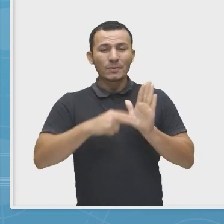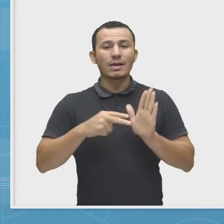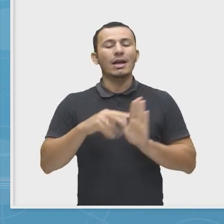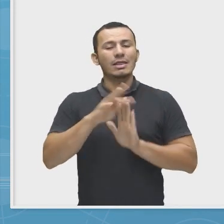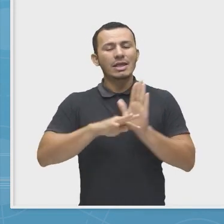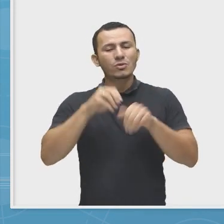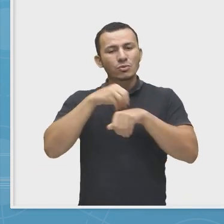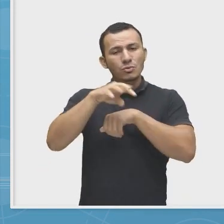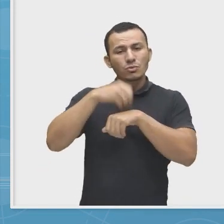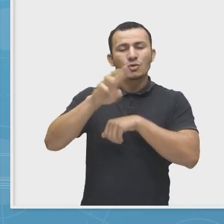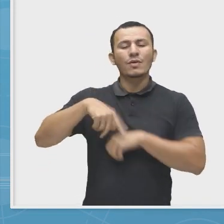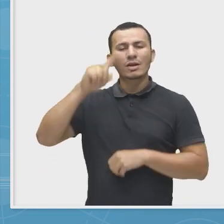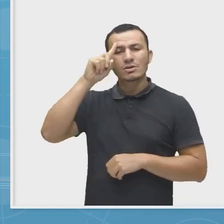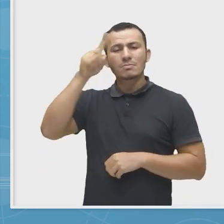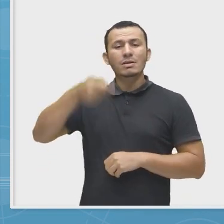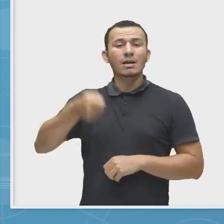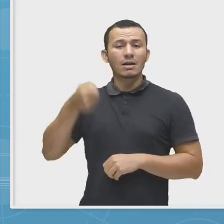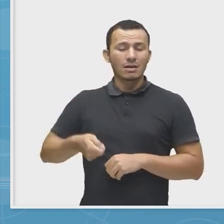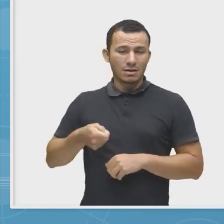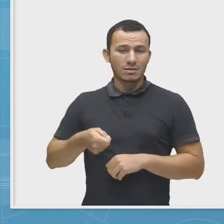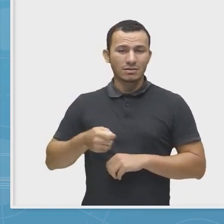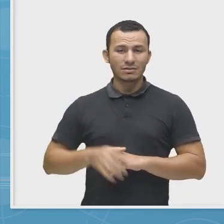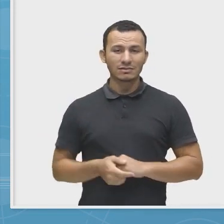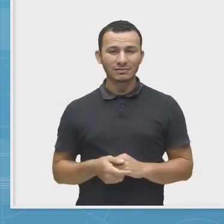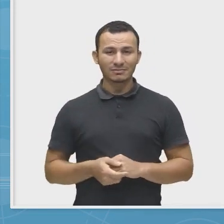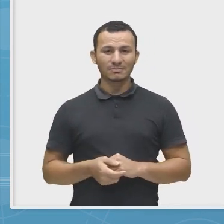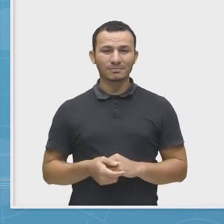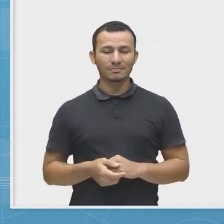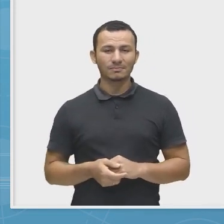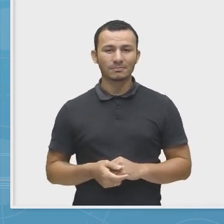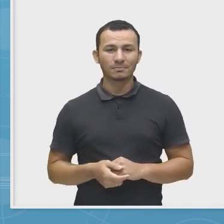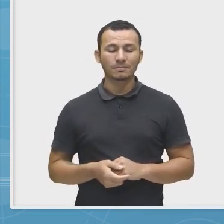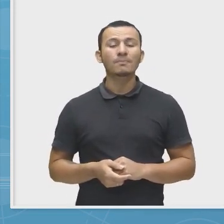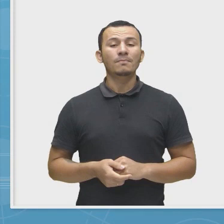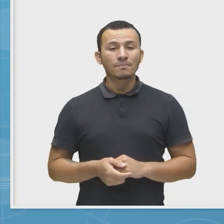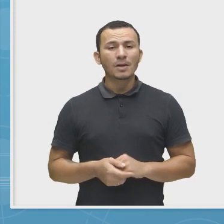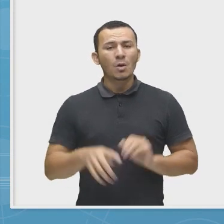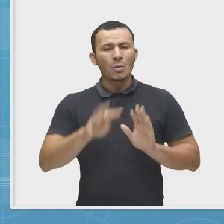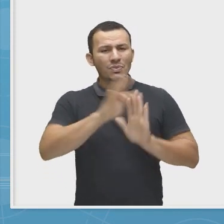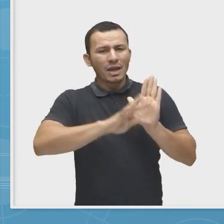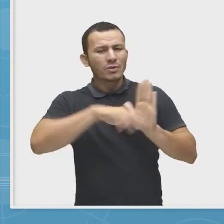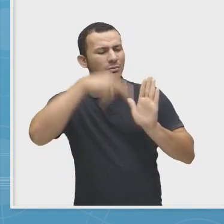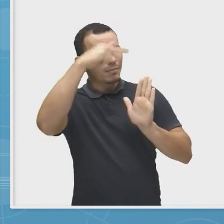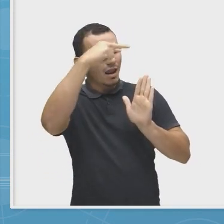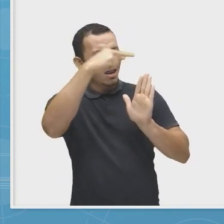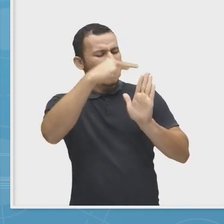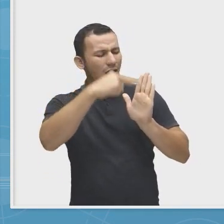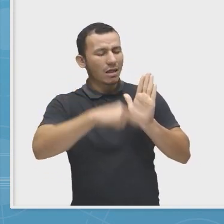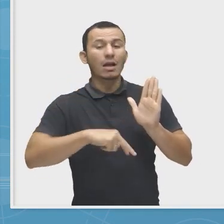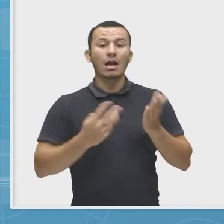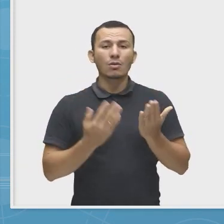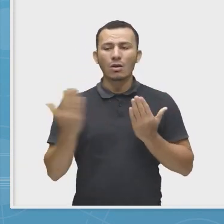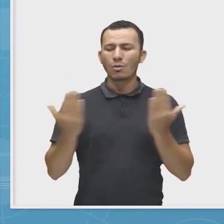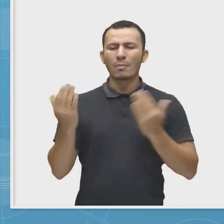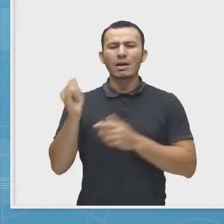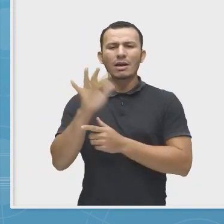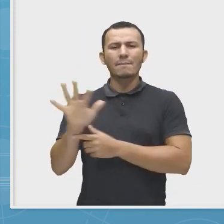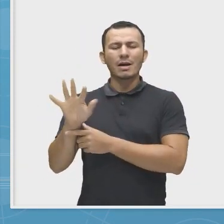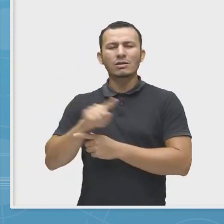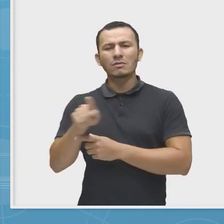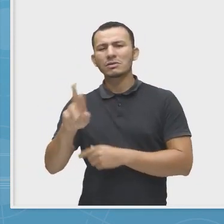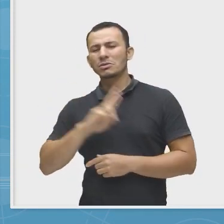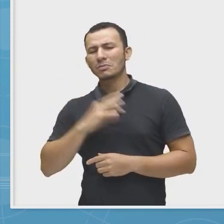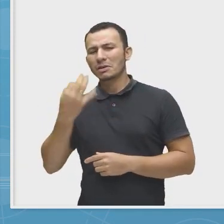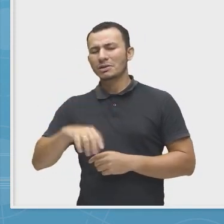ele vai estar dando um comando de fazer determinada coisa. Então, pela leitura desse texto, né, em comparação com a imagem, é correto